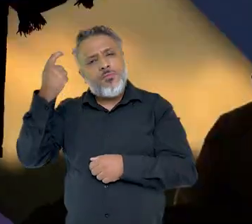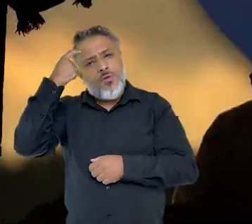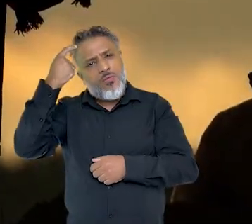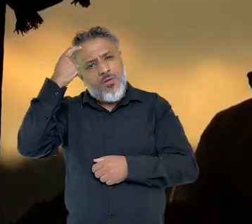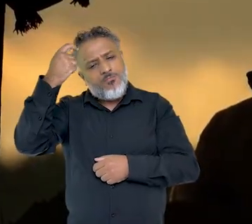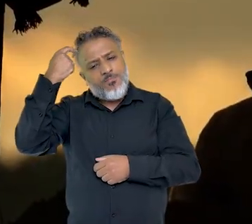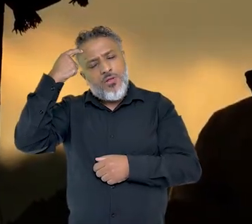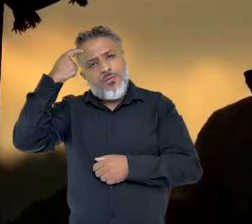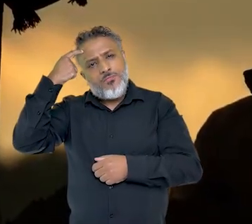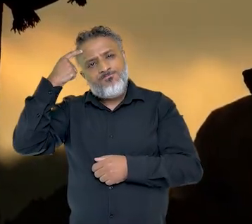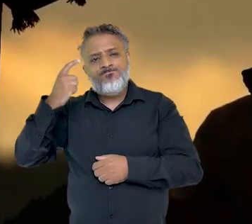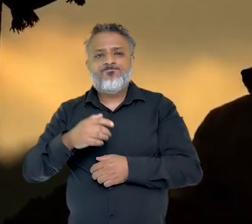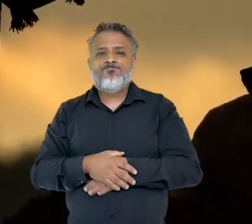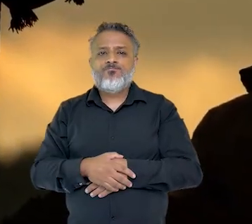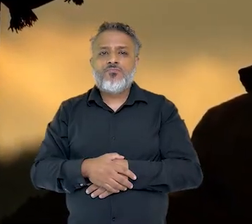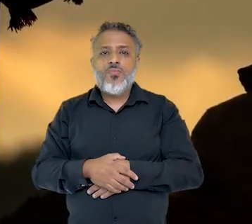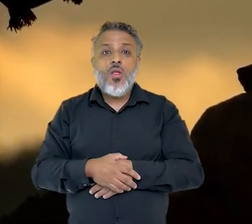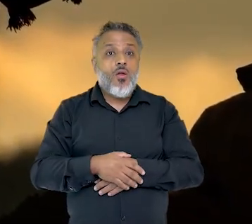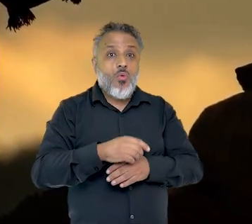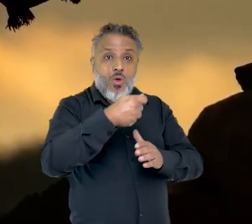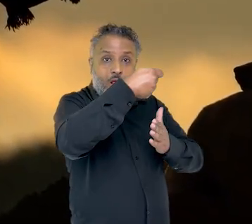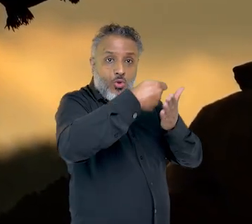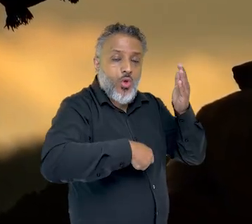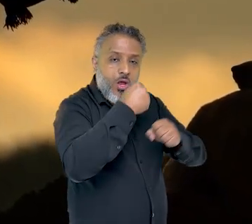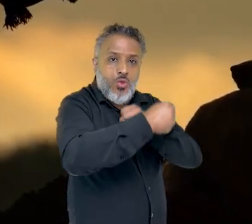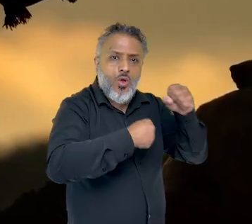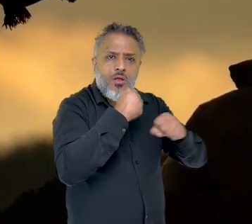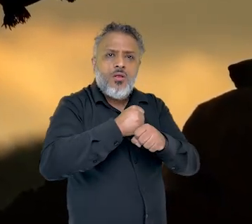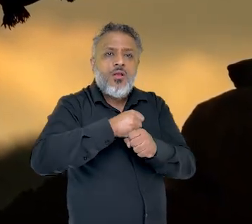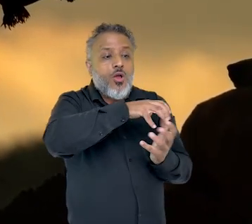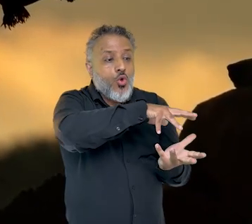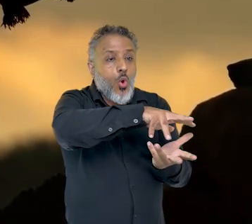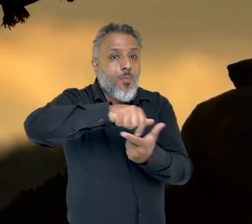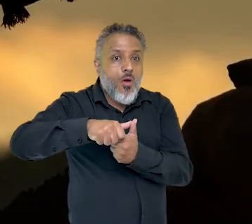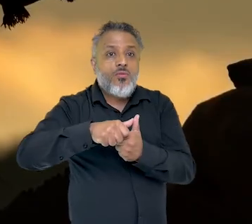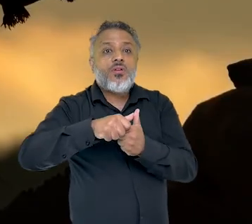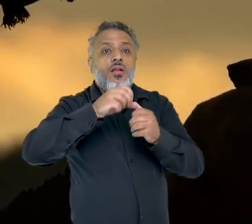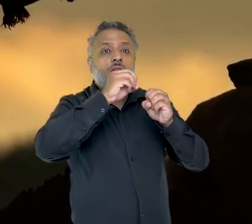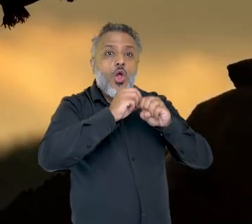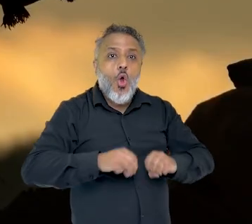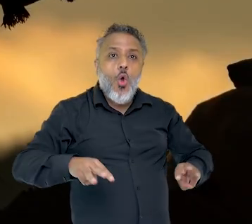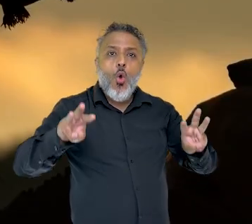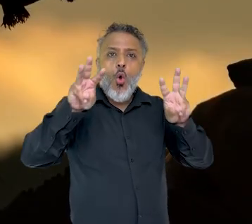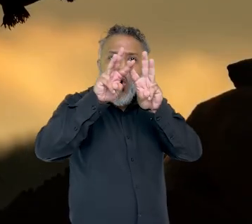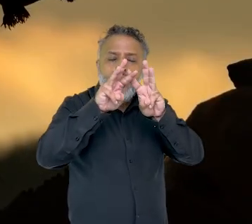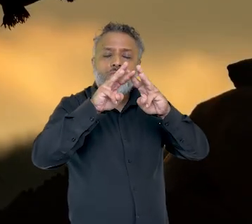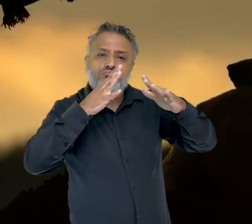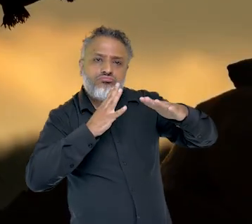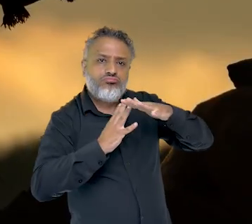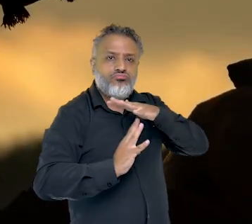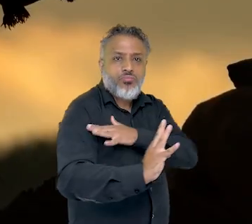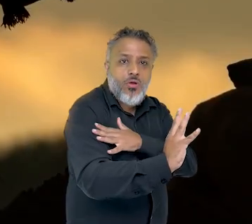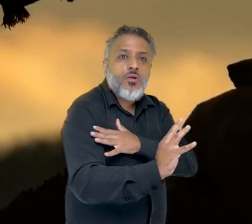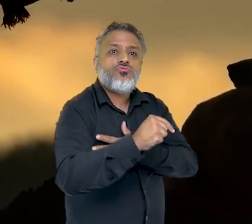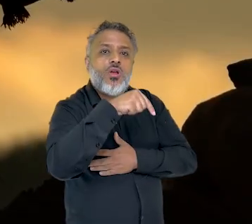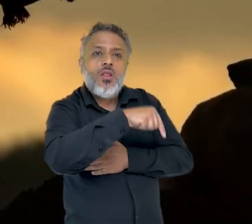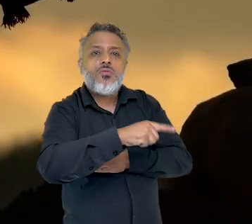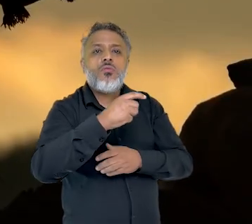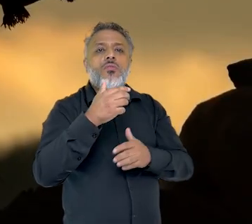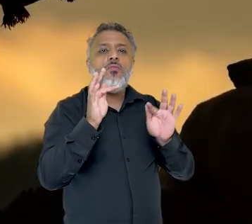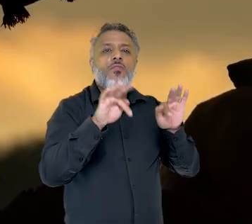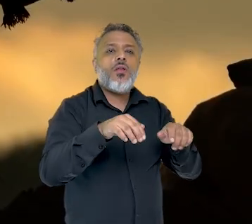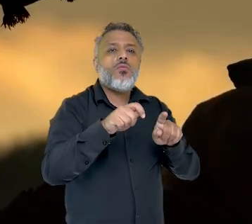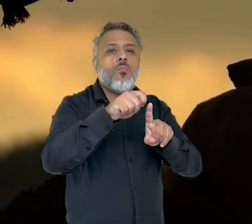mais. Segundo o relatório anual de tendências globais da Agência da ONU para Refugiados, a Acnur, no final de abril